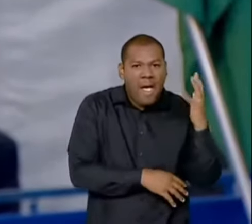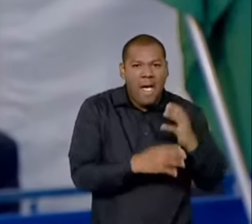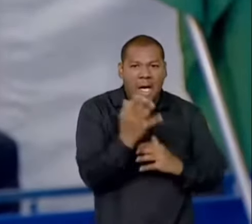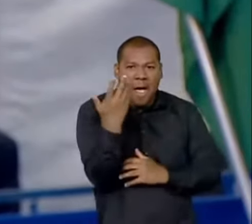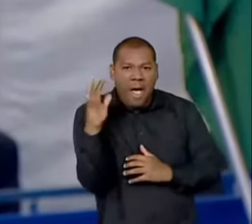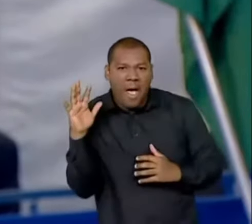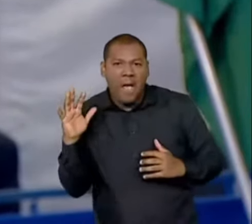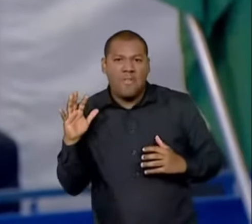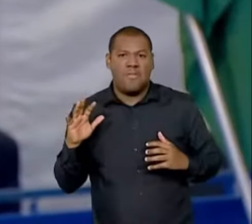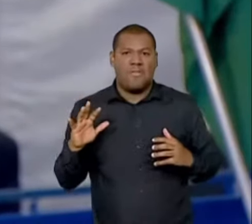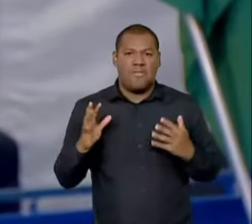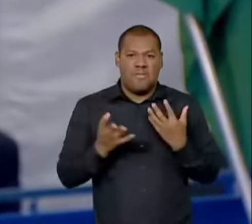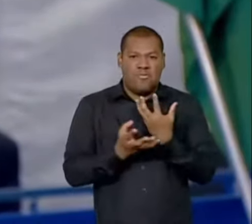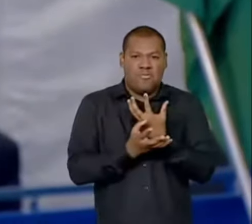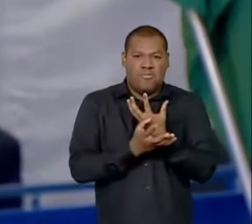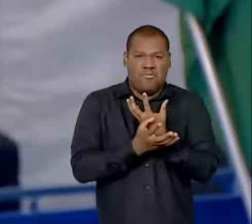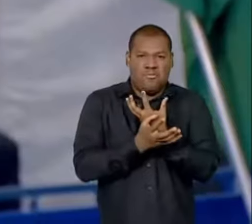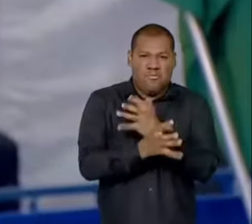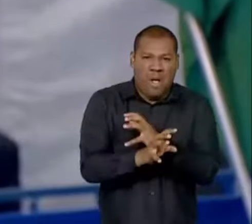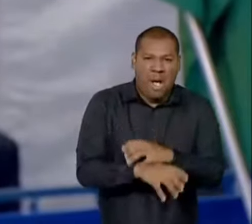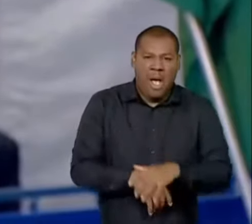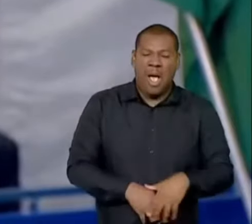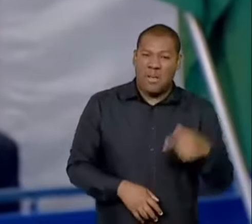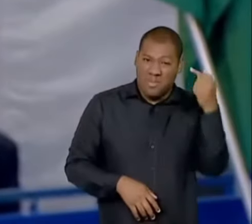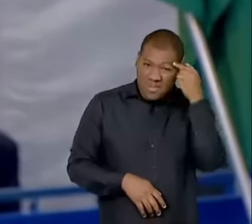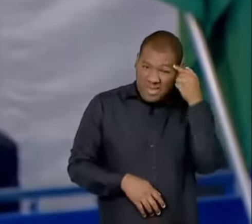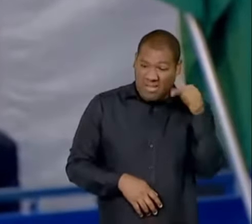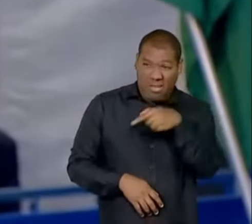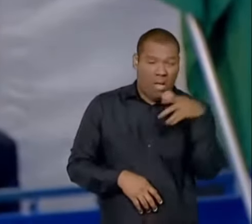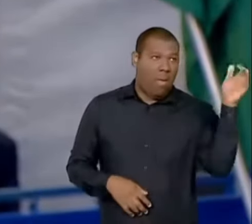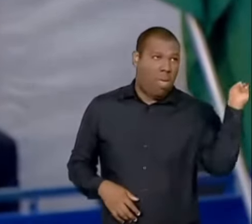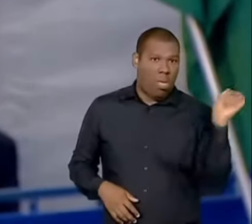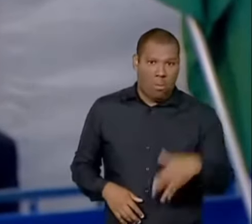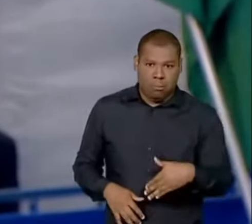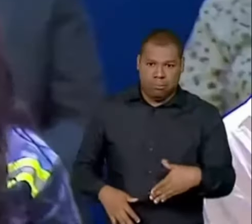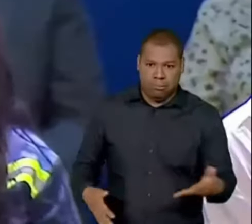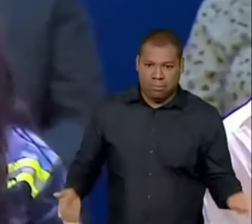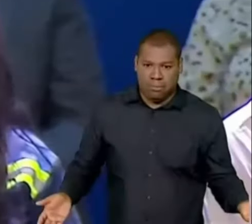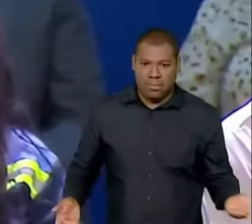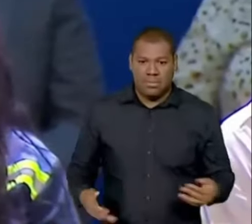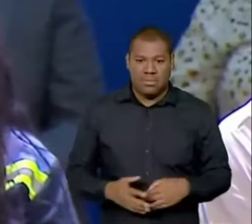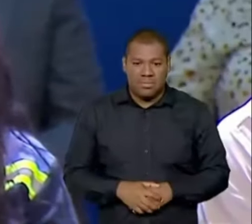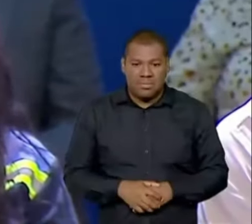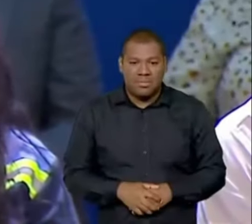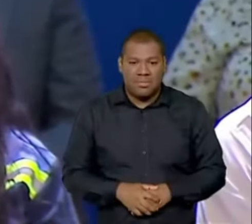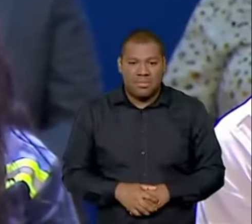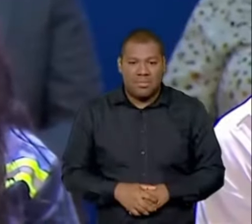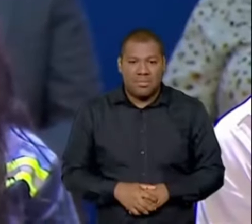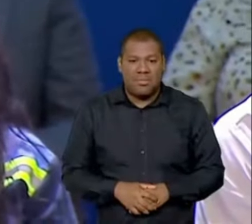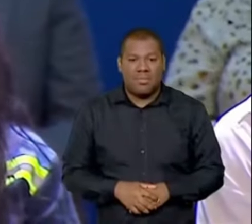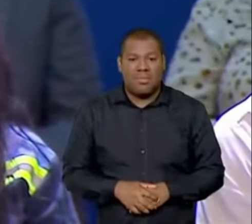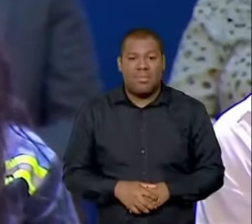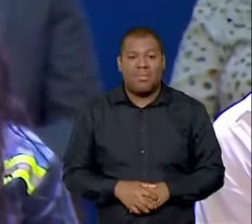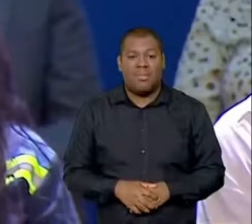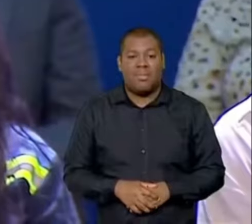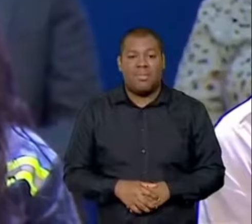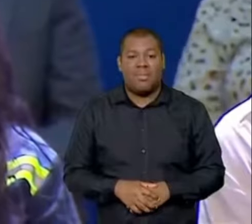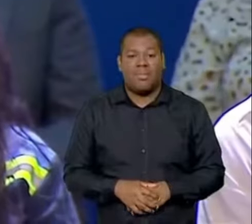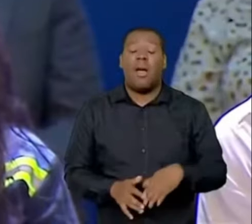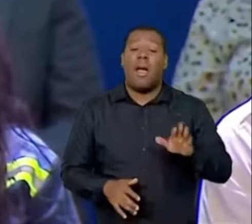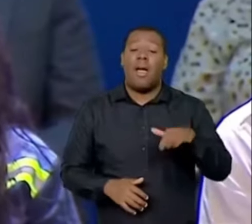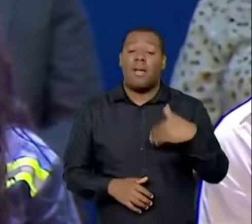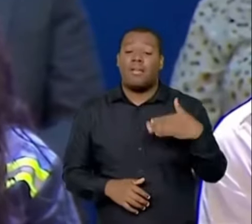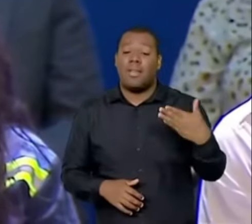toda enrugada, a gente falava, essa terra não presta. Depois do que aconteceu com o manejo